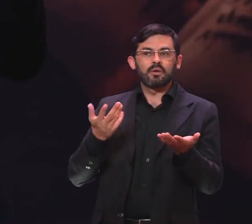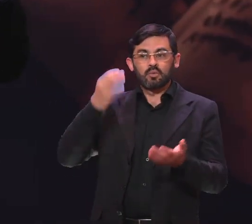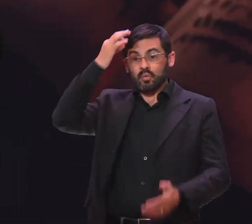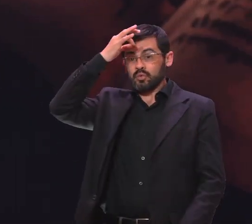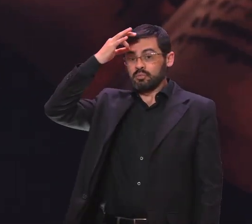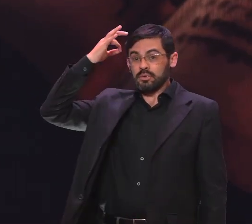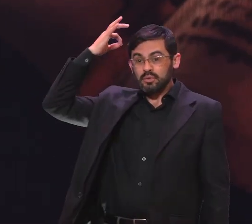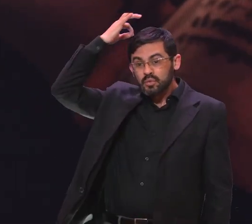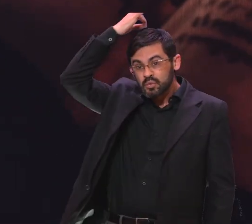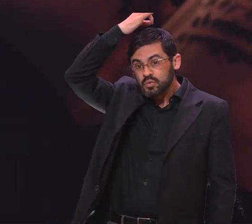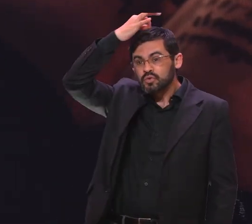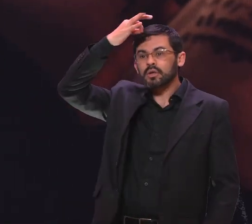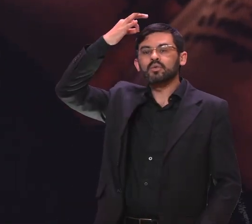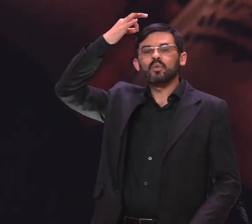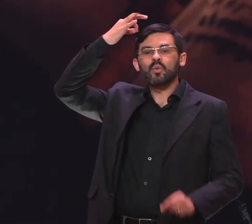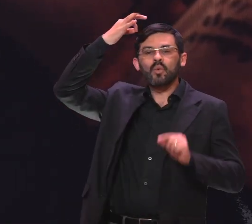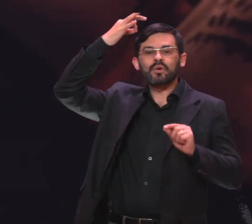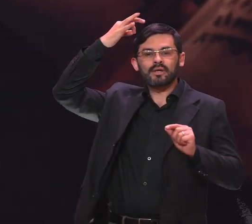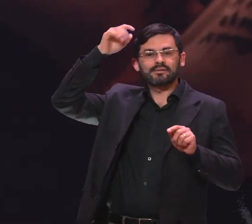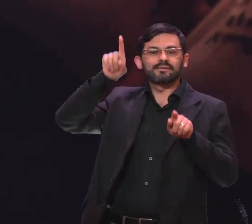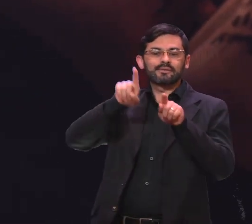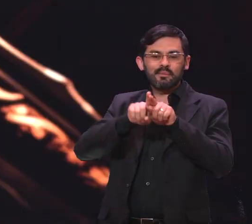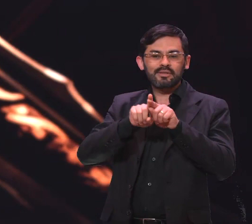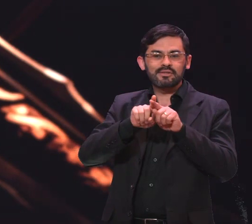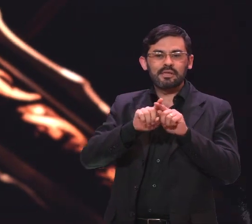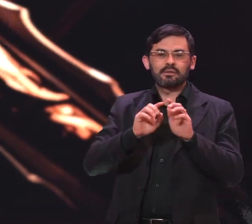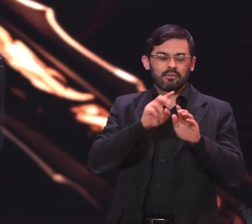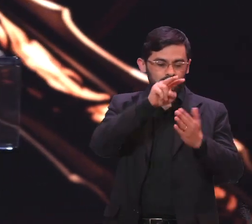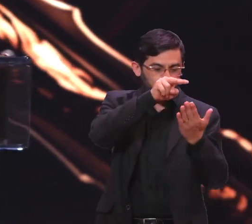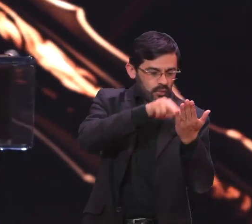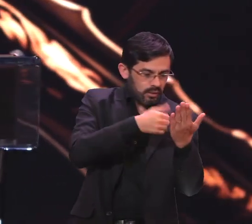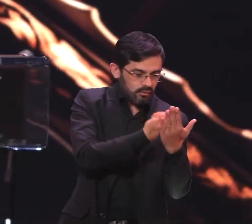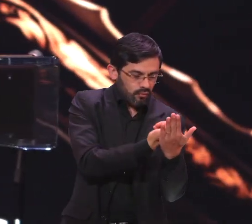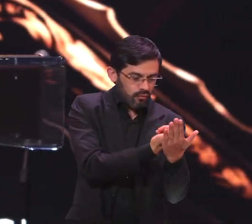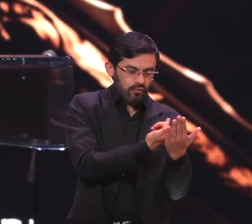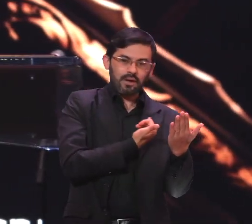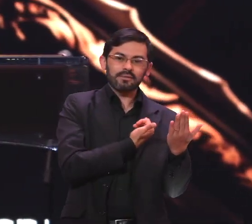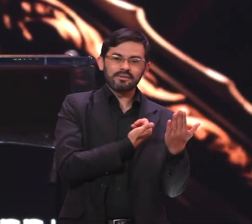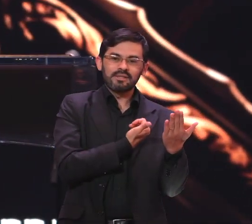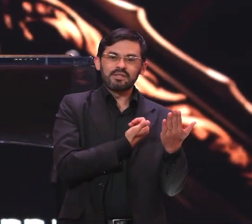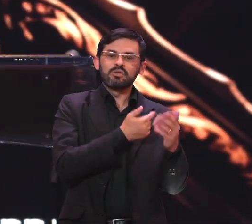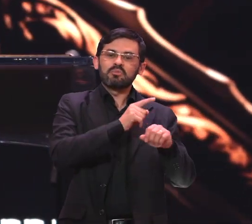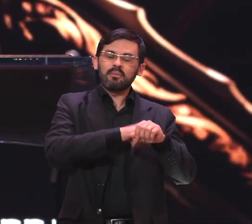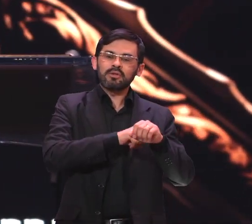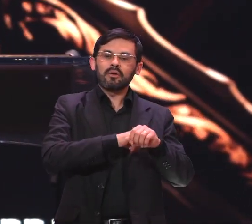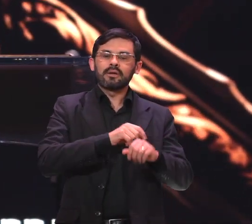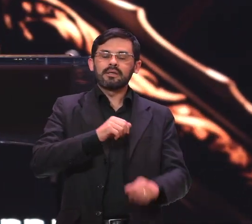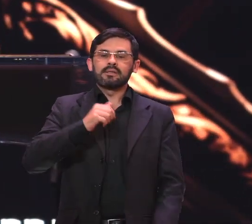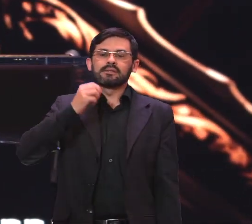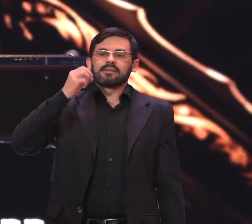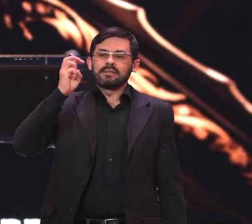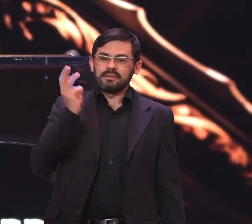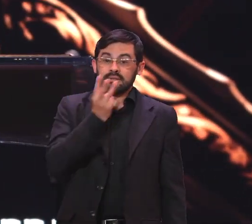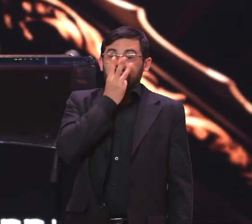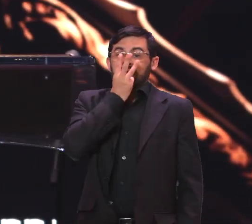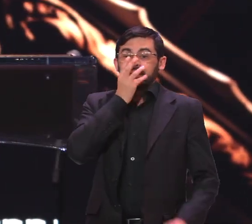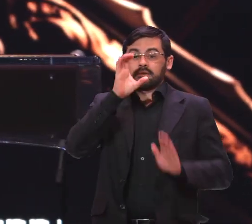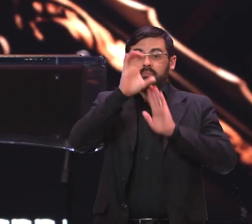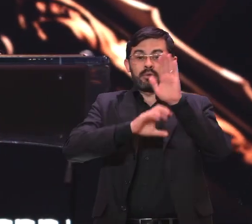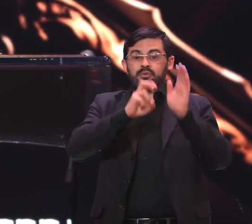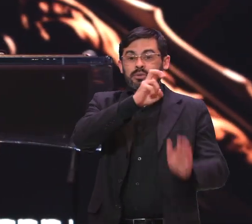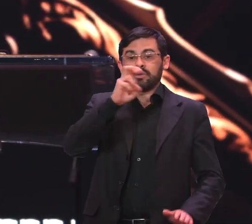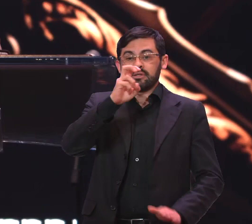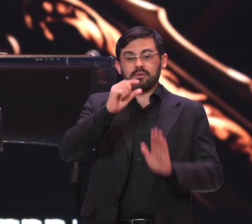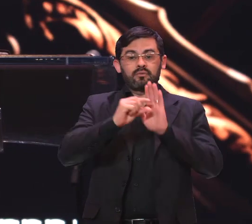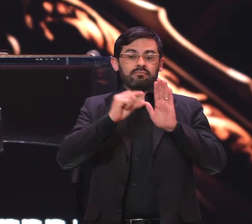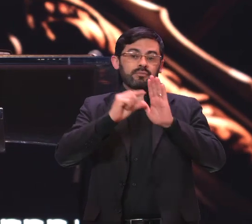Espírito interage com a palavra, que ela não volta vazia. Isaías 55:11 vai